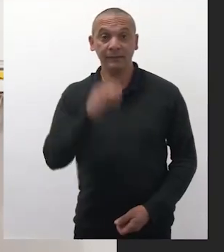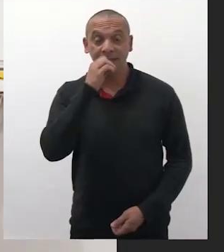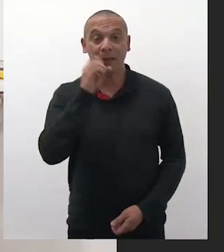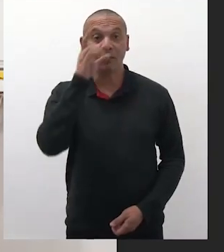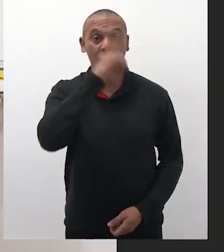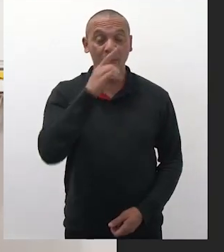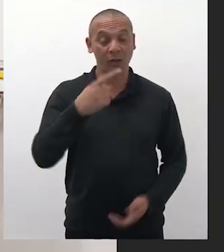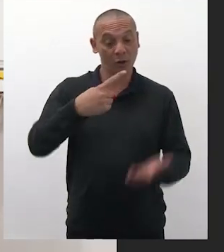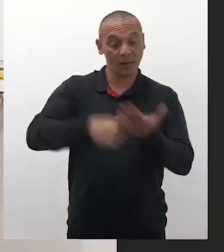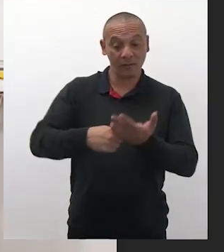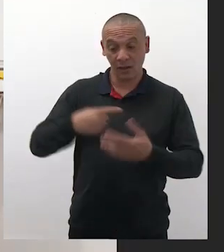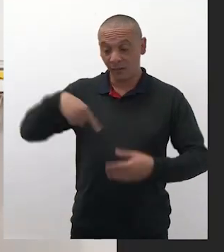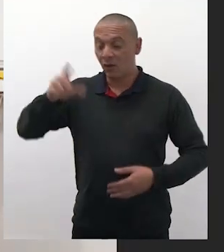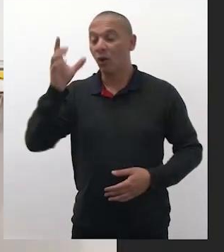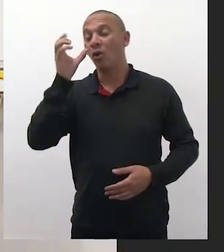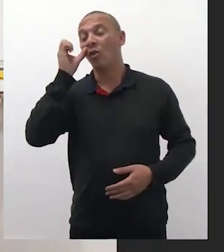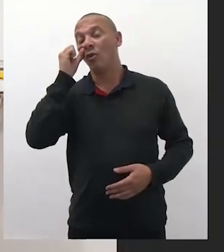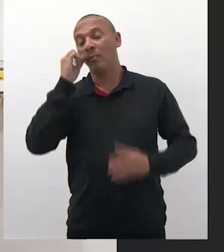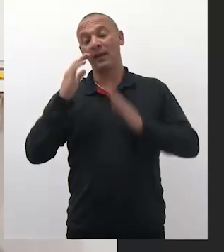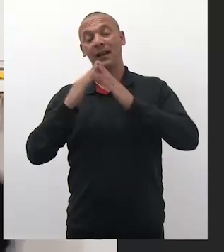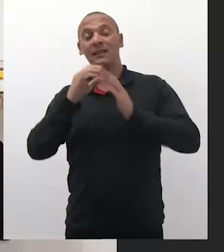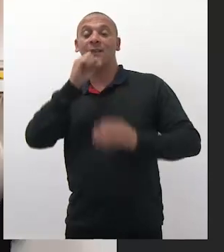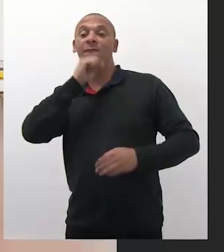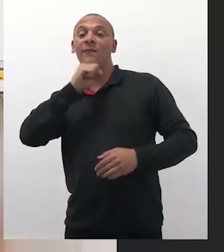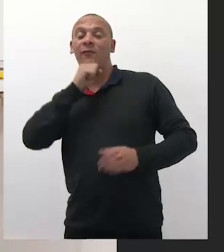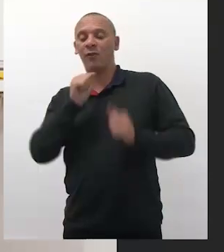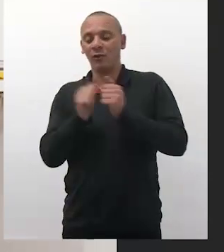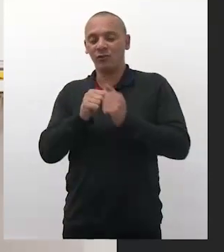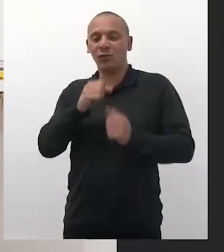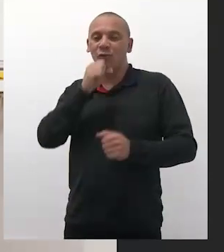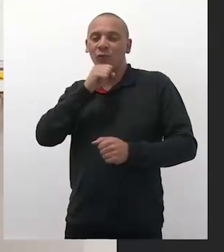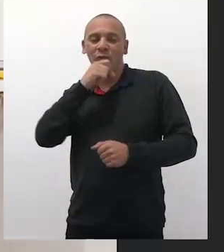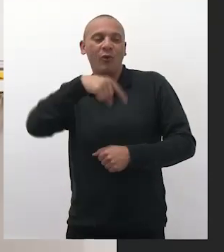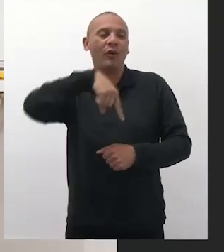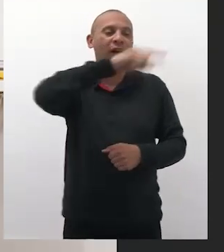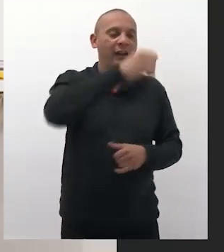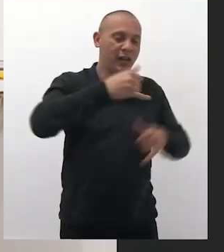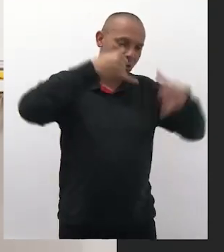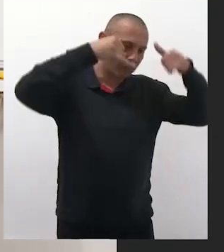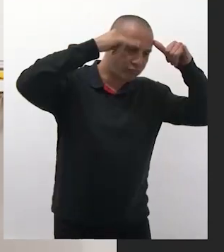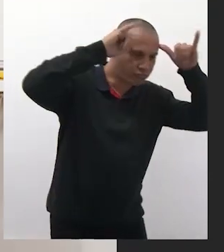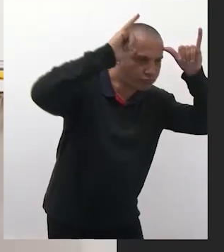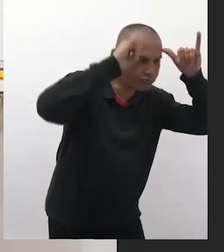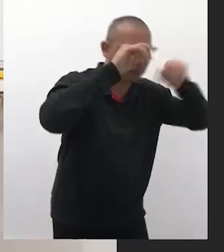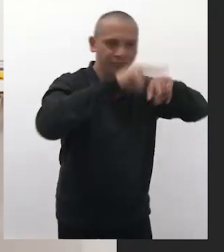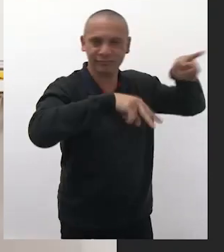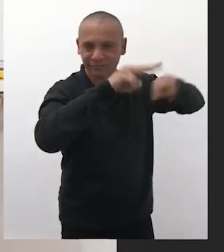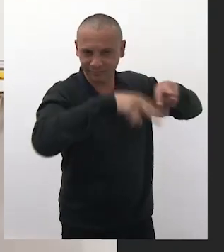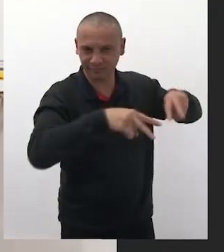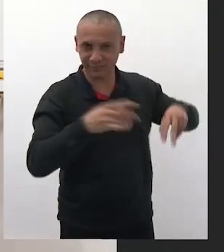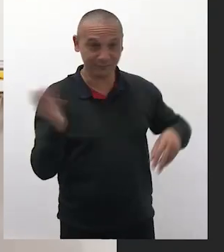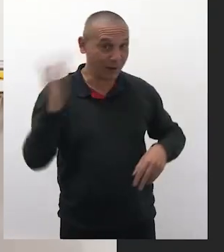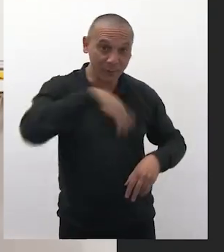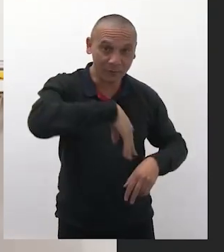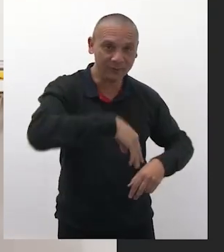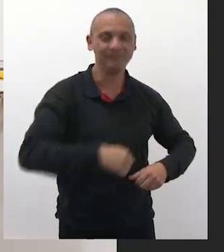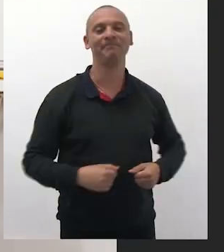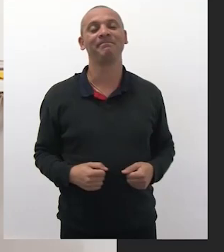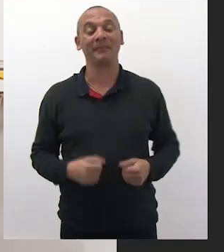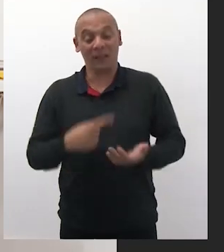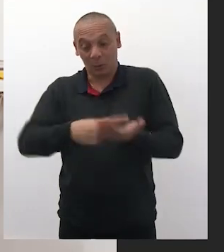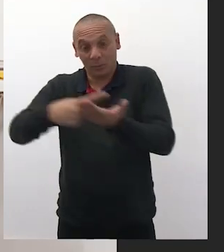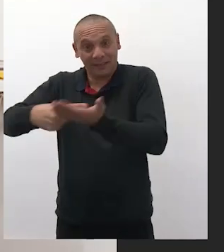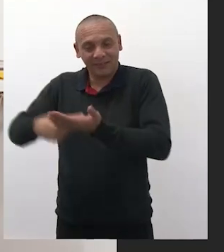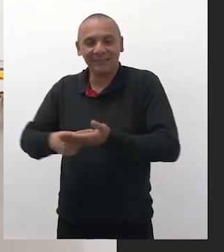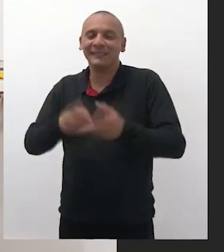para a gente levantar cedinho com o vô e ir lá para o curral e ver as vacas, enfim. E aquilo a